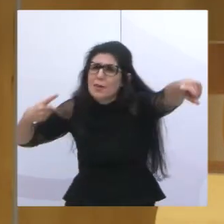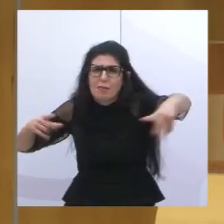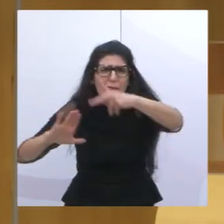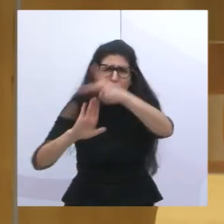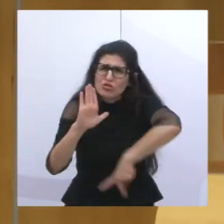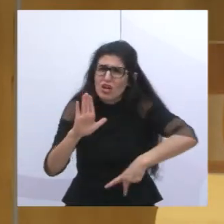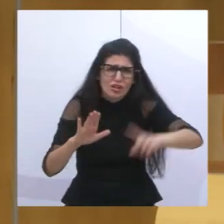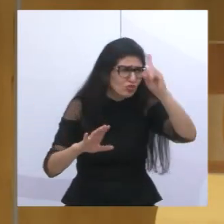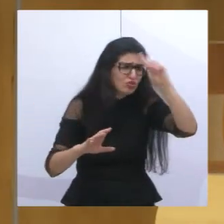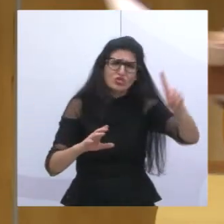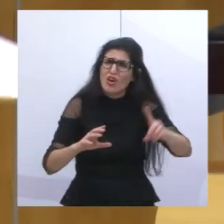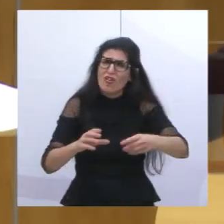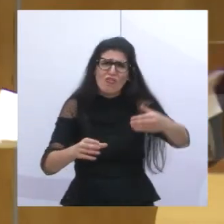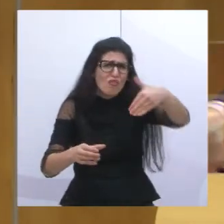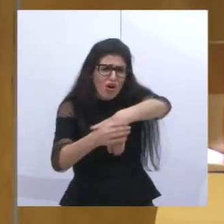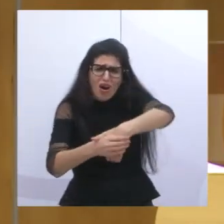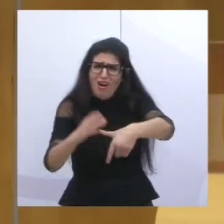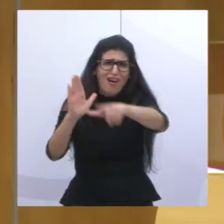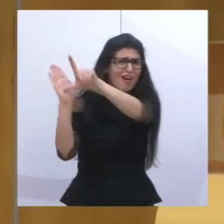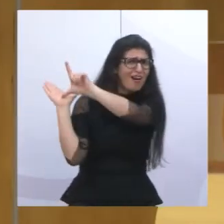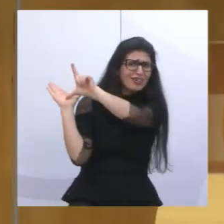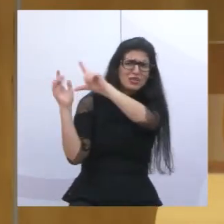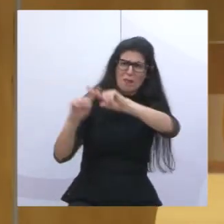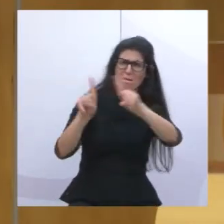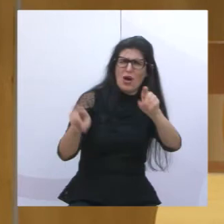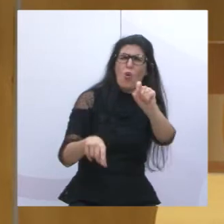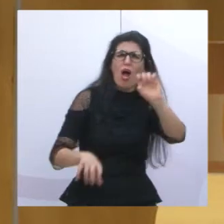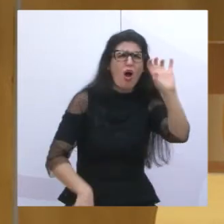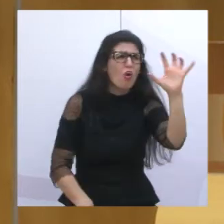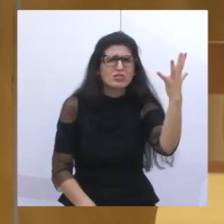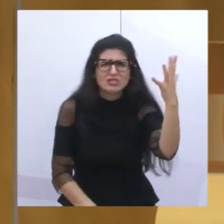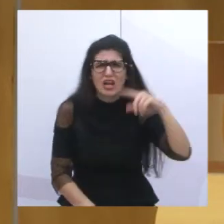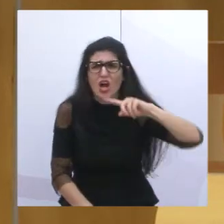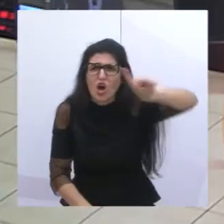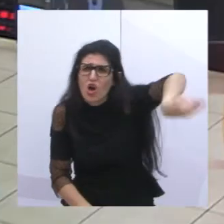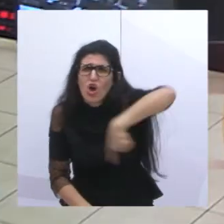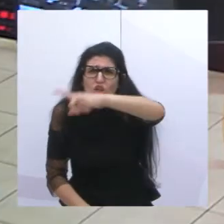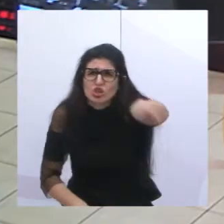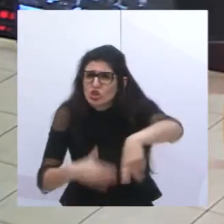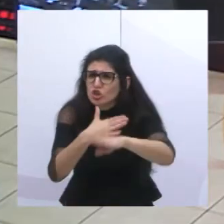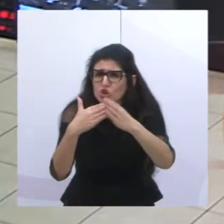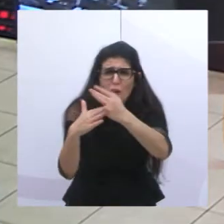votação. Mas o que aconteceu? Todo mundo estava convencido.